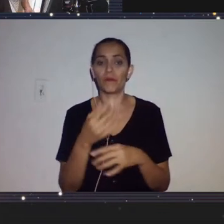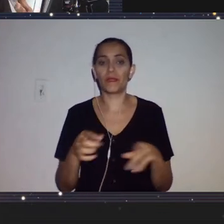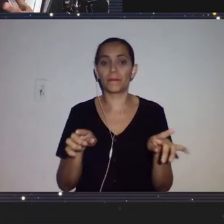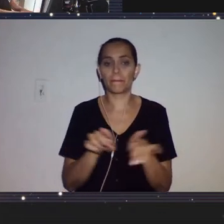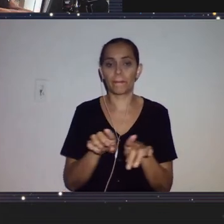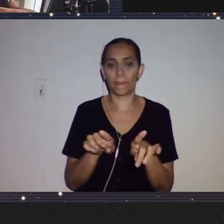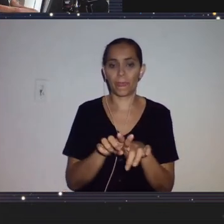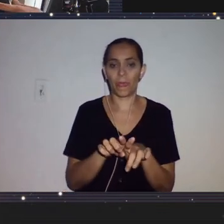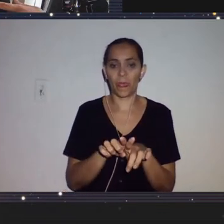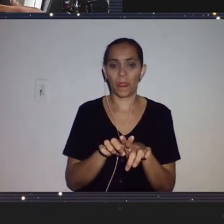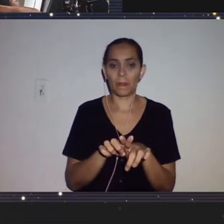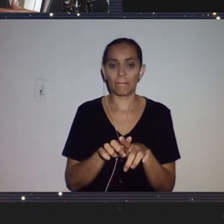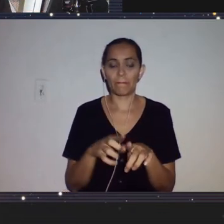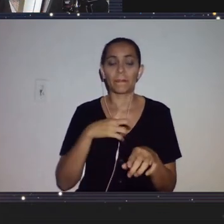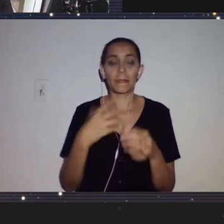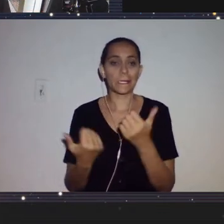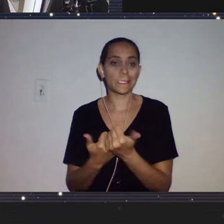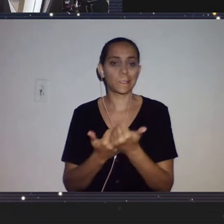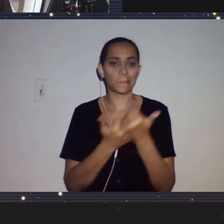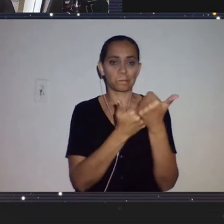para suporte,